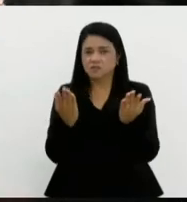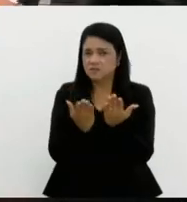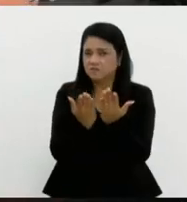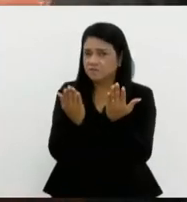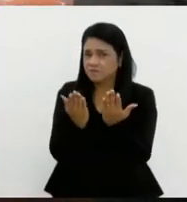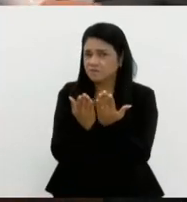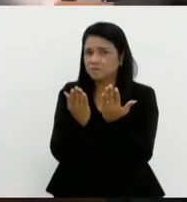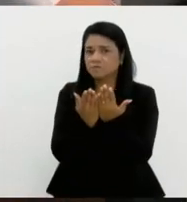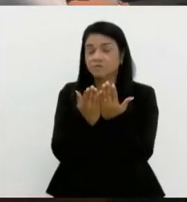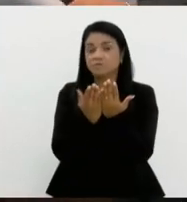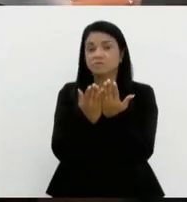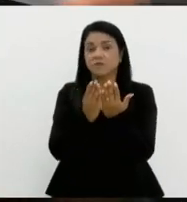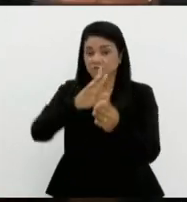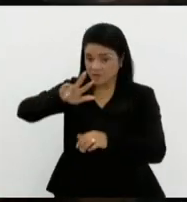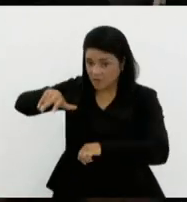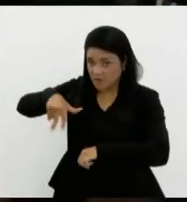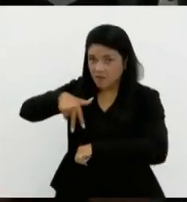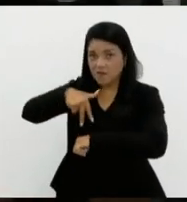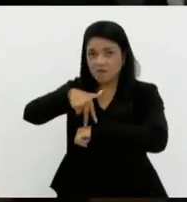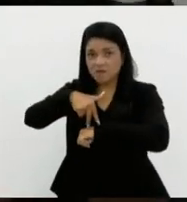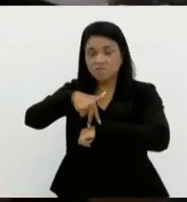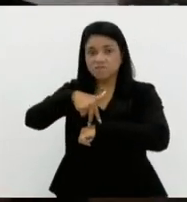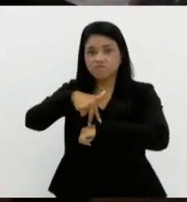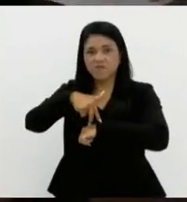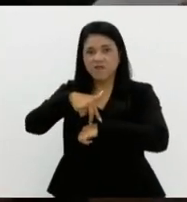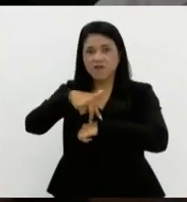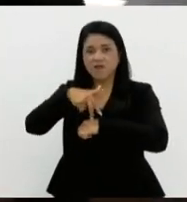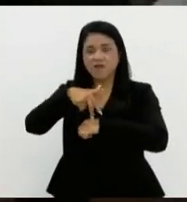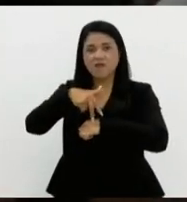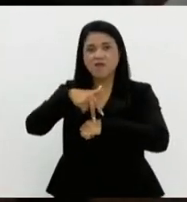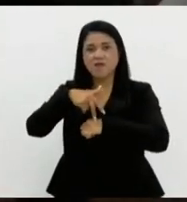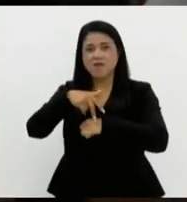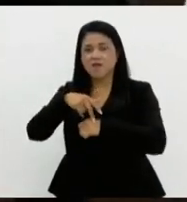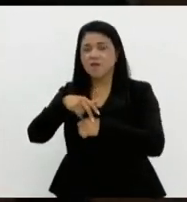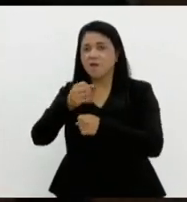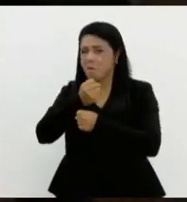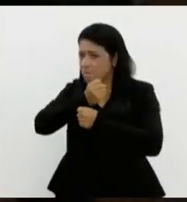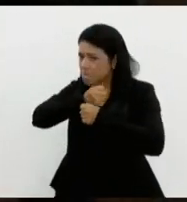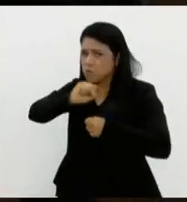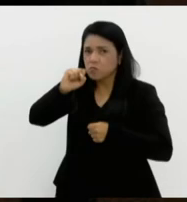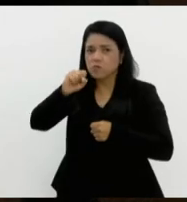a público repudiar a fala do